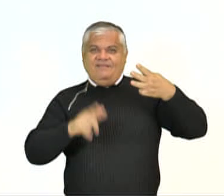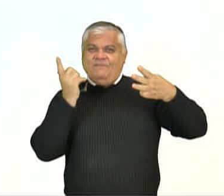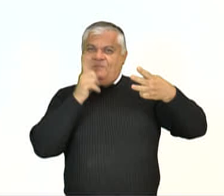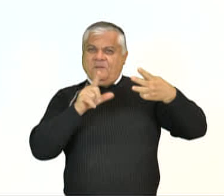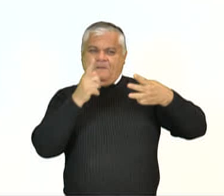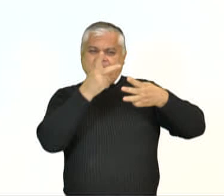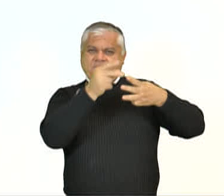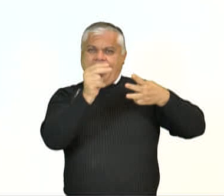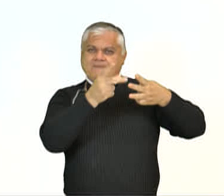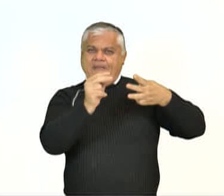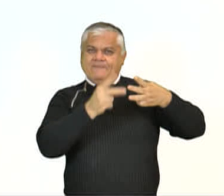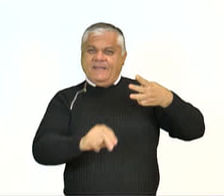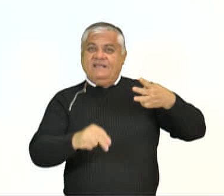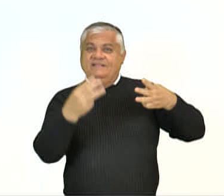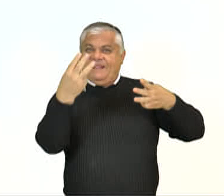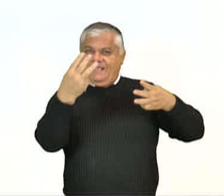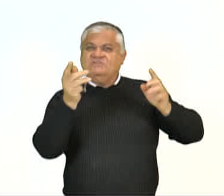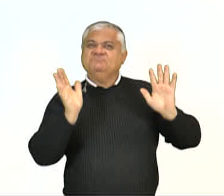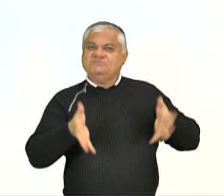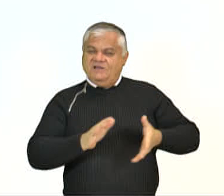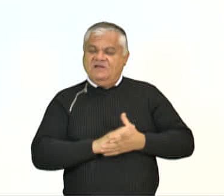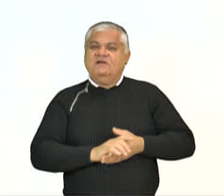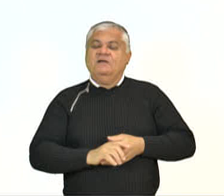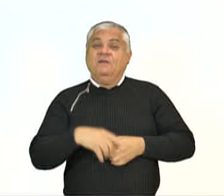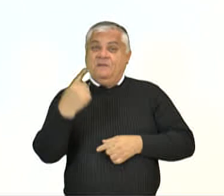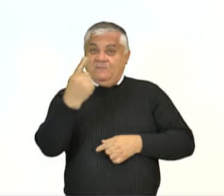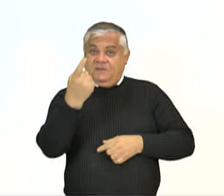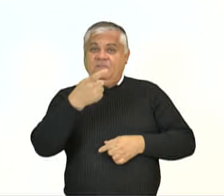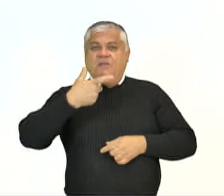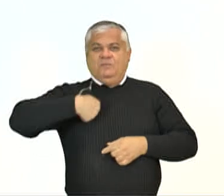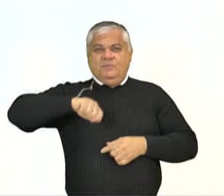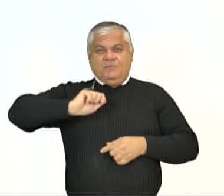olímpicos, e o primeiro deles foi em Barcelona em